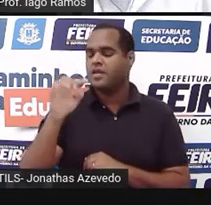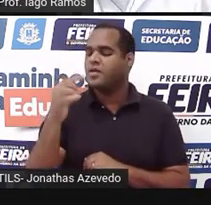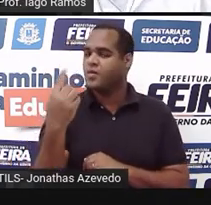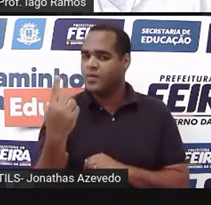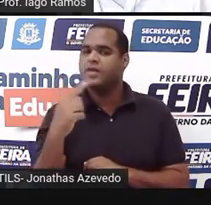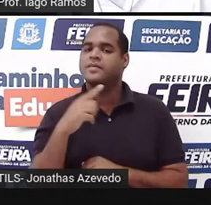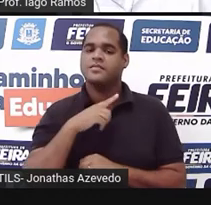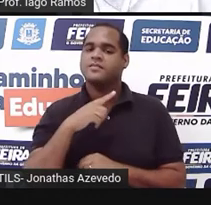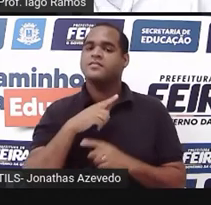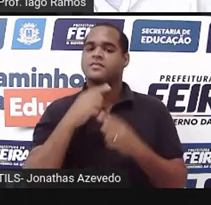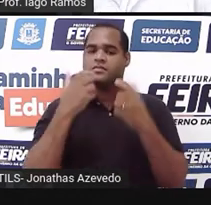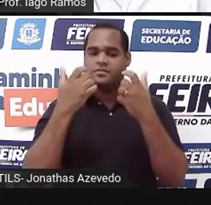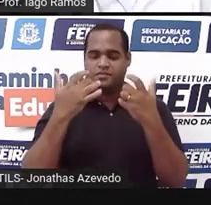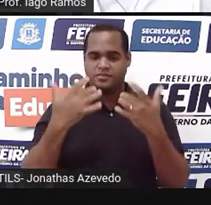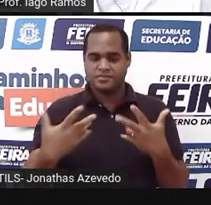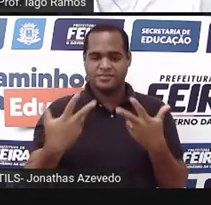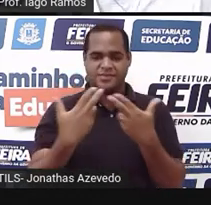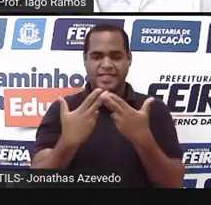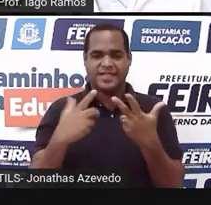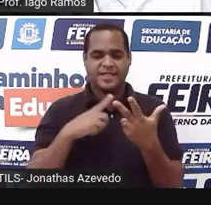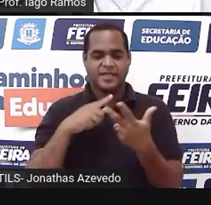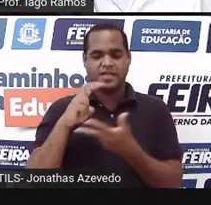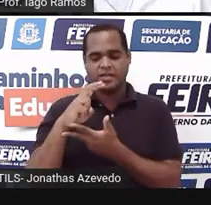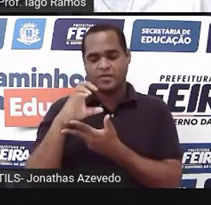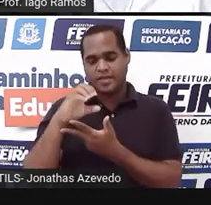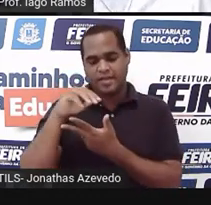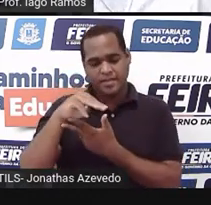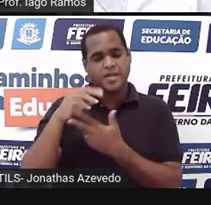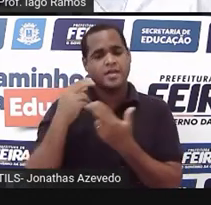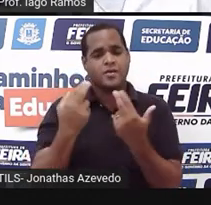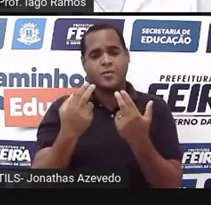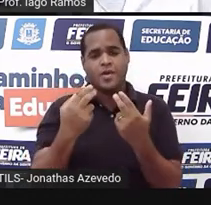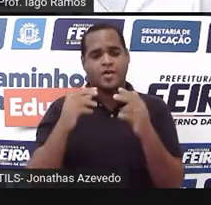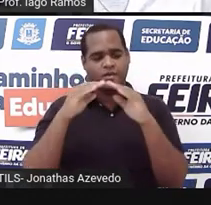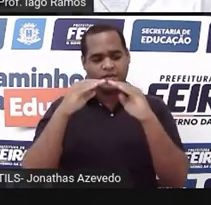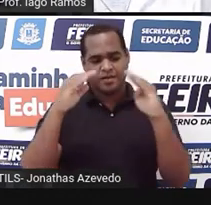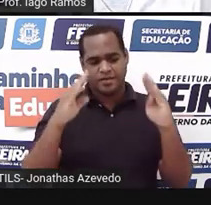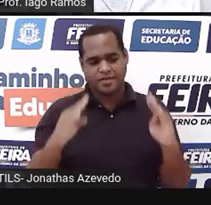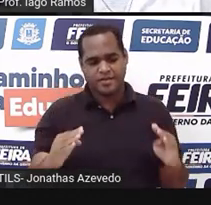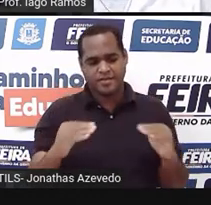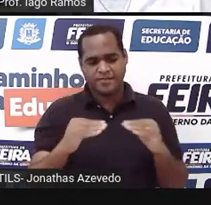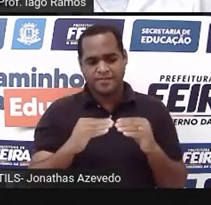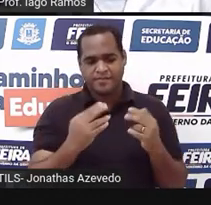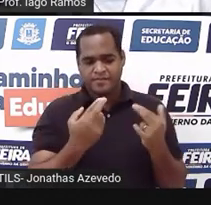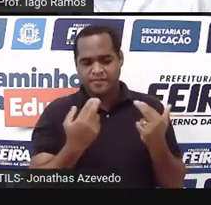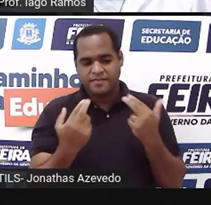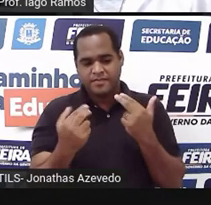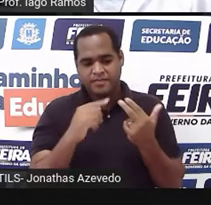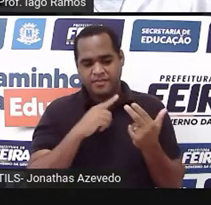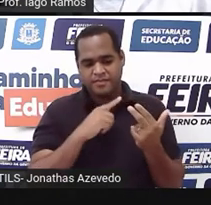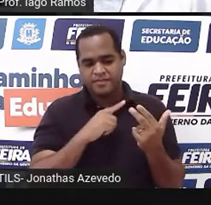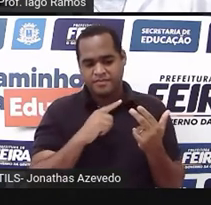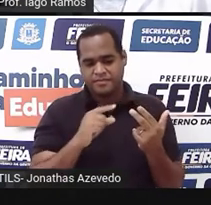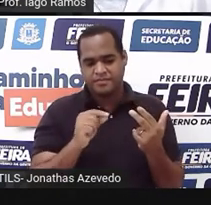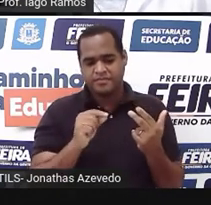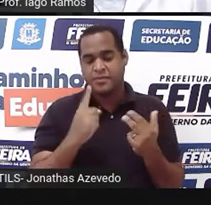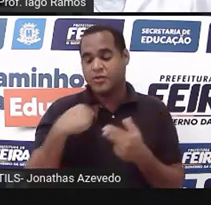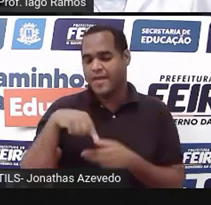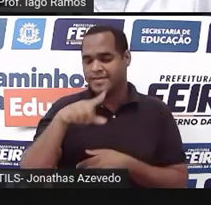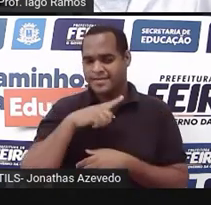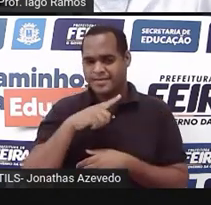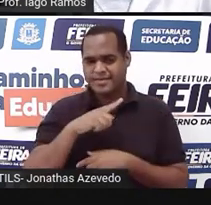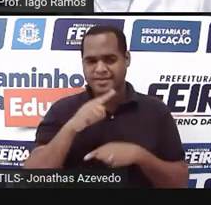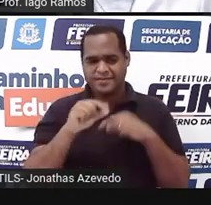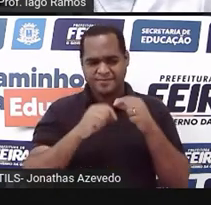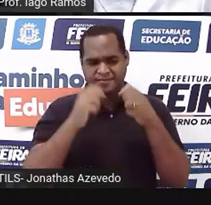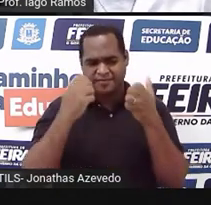algo grande é os mesmos 5 cm da altura do trapézio Tá certo então vamos escrever